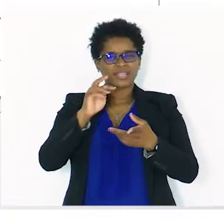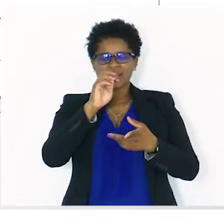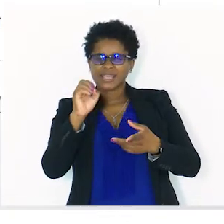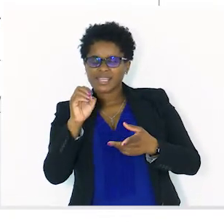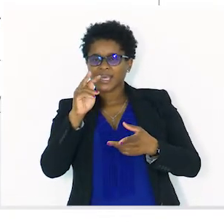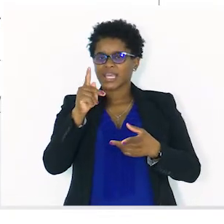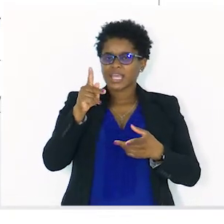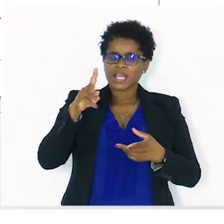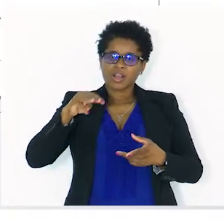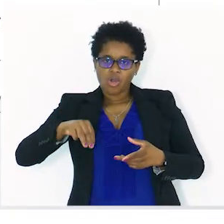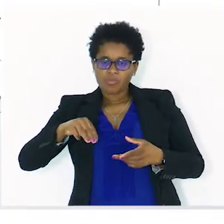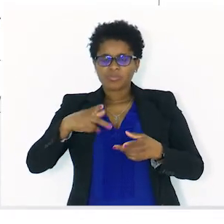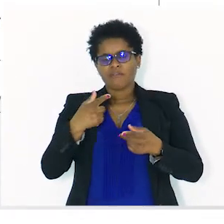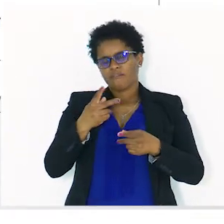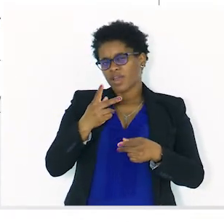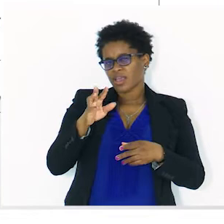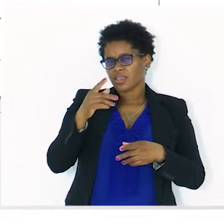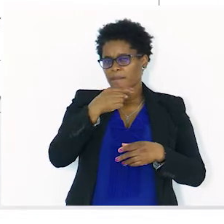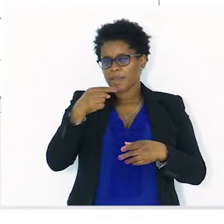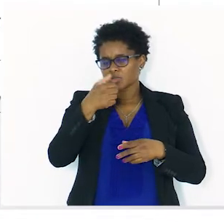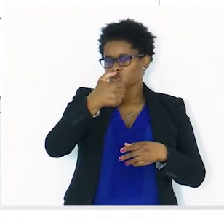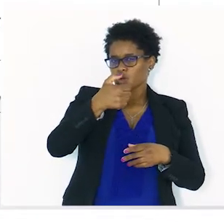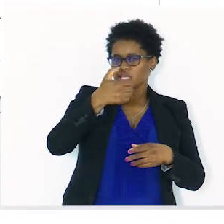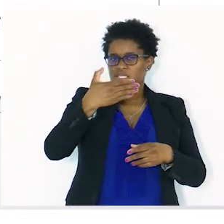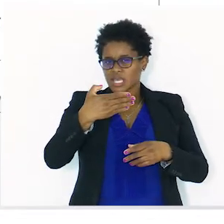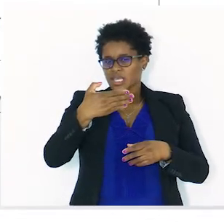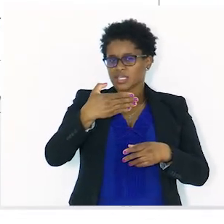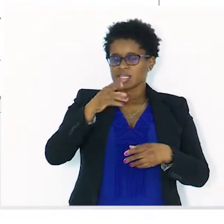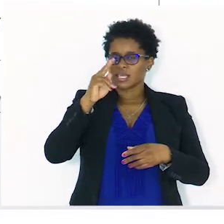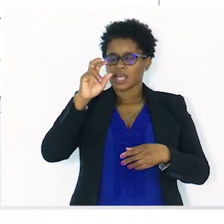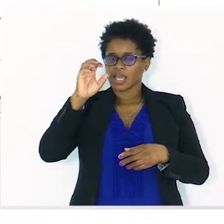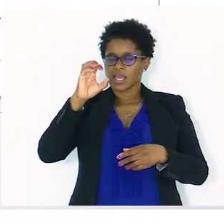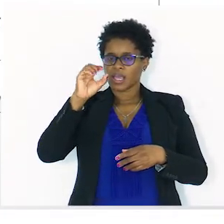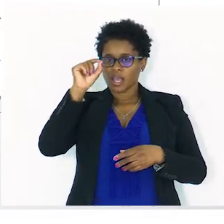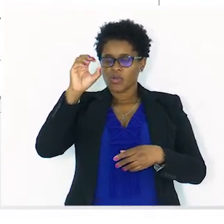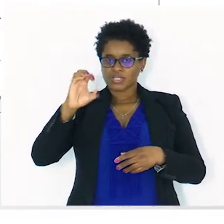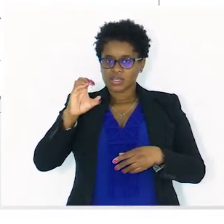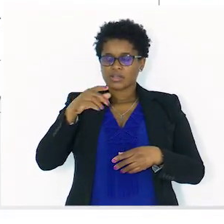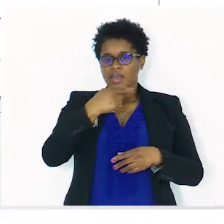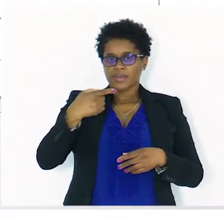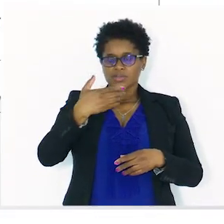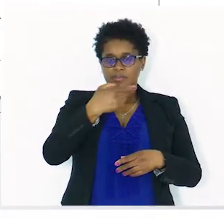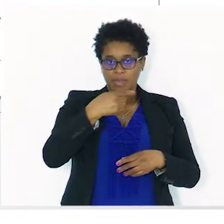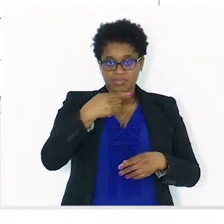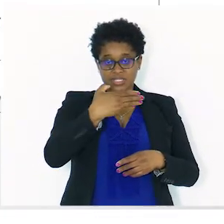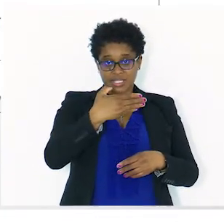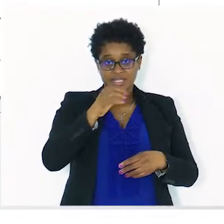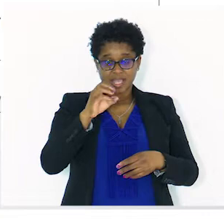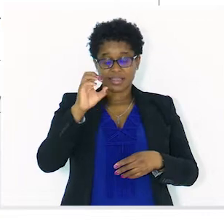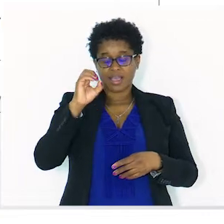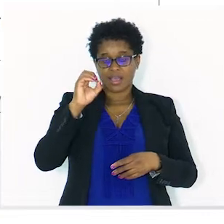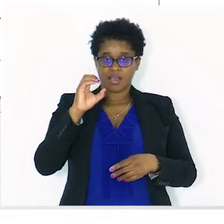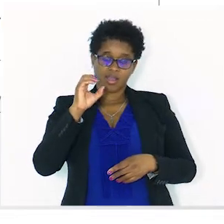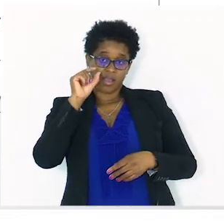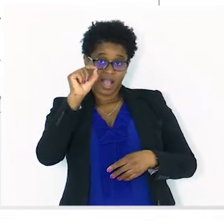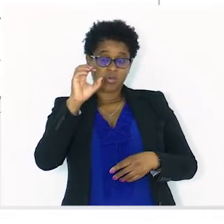km varia de menos 57 graus Celsius a menos 70 graus Celsius, frio também. A partir